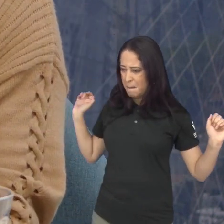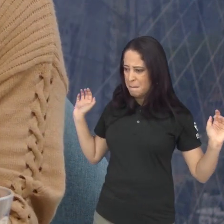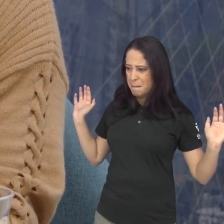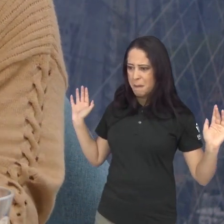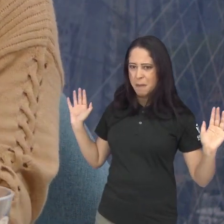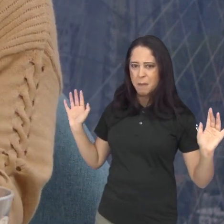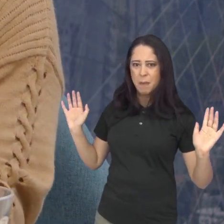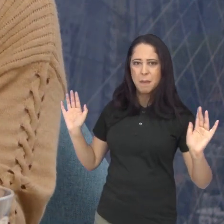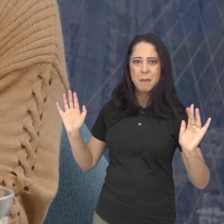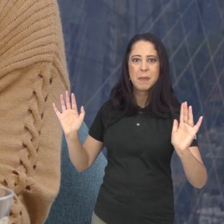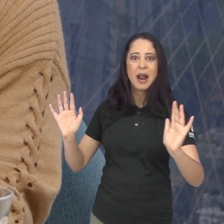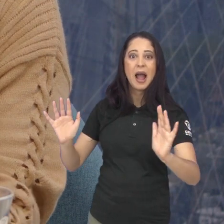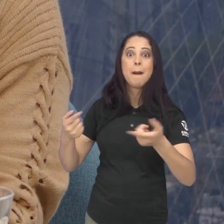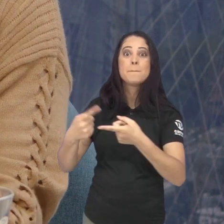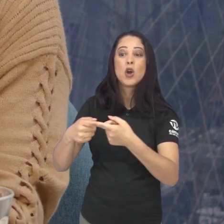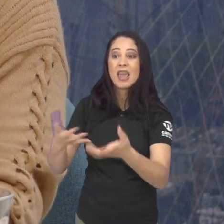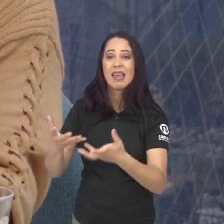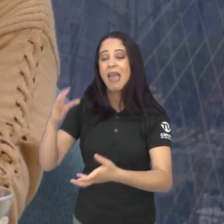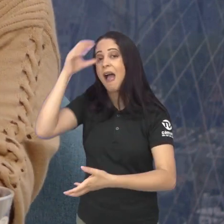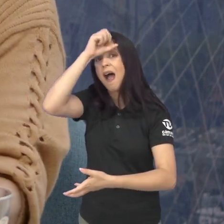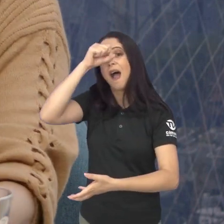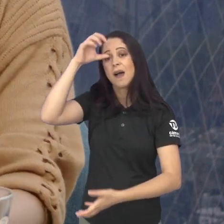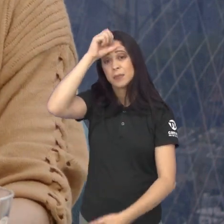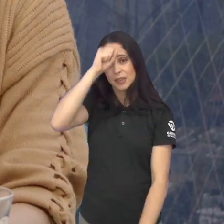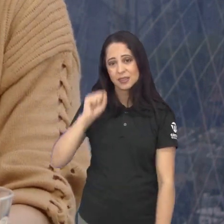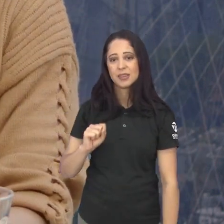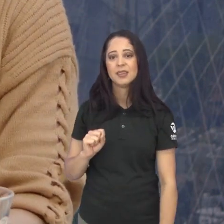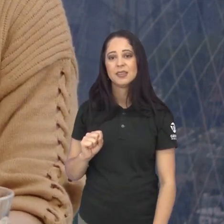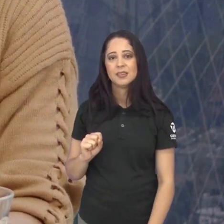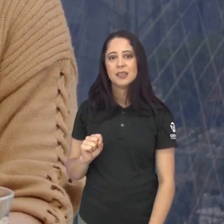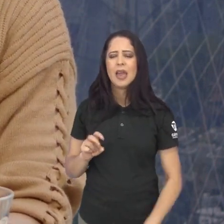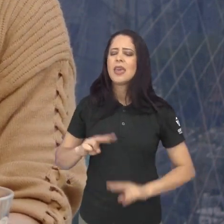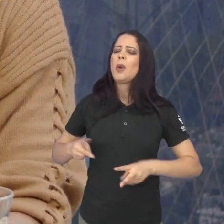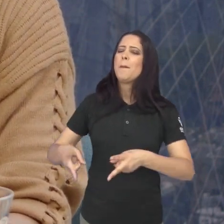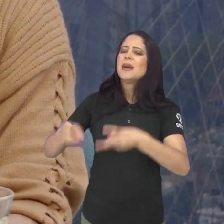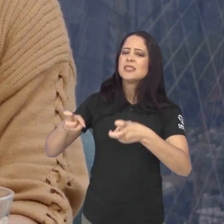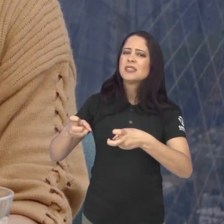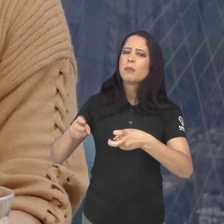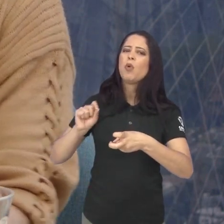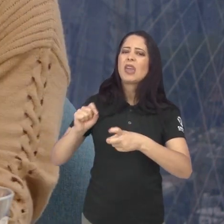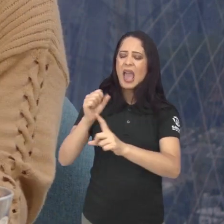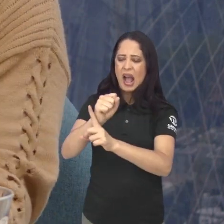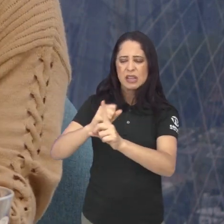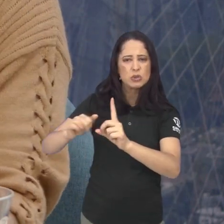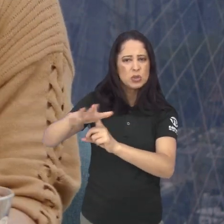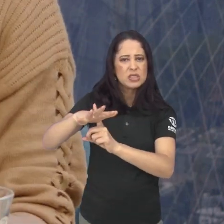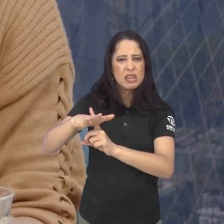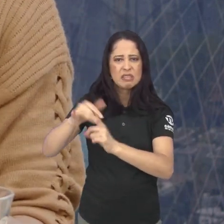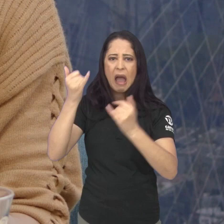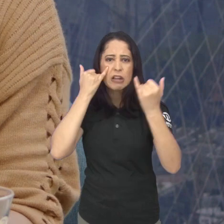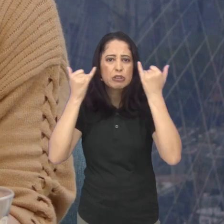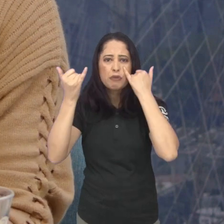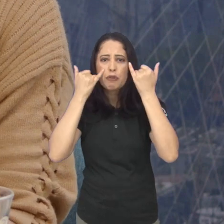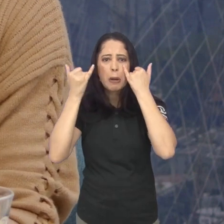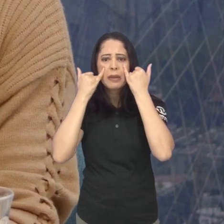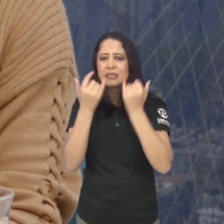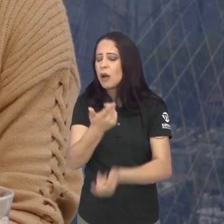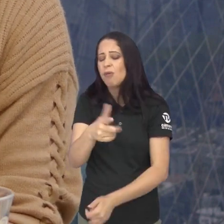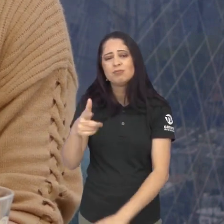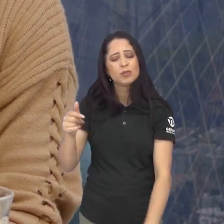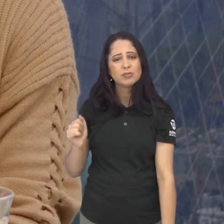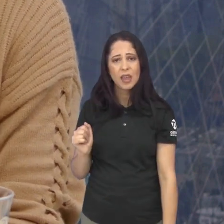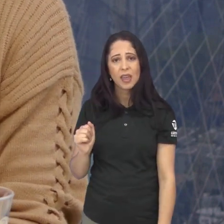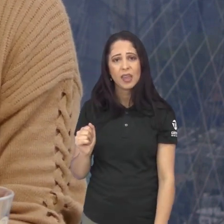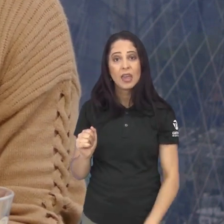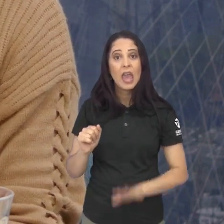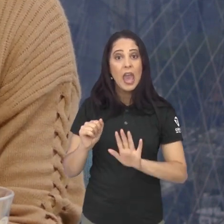justamente isso. O como a gente ainda é muito carente de informação. Muito carente. Então, quando a gente faz um evento desse, você vê que tem cada